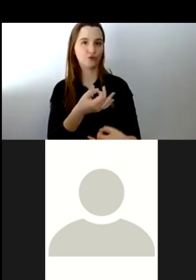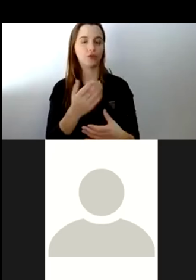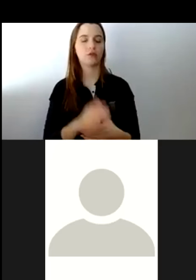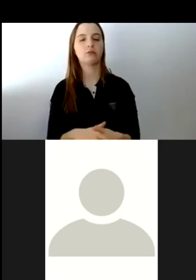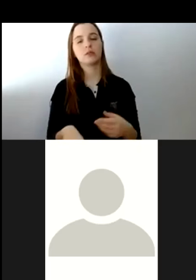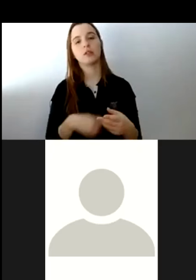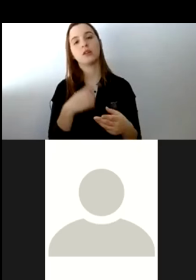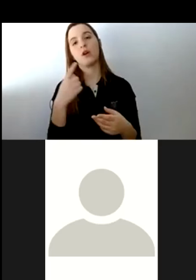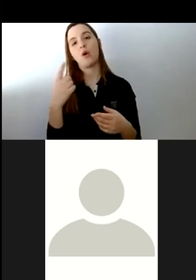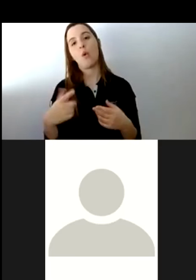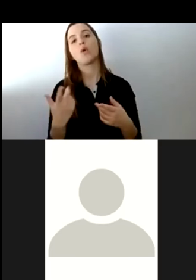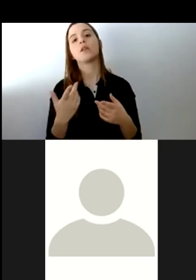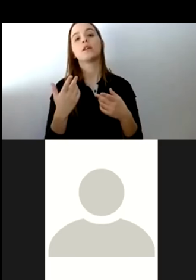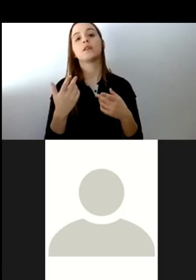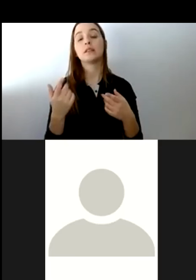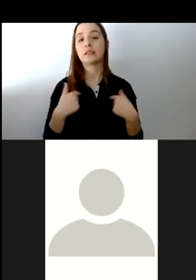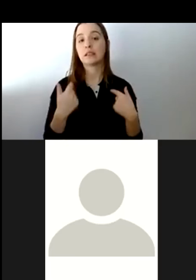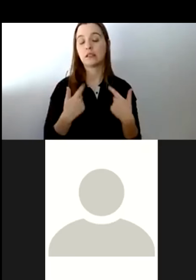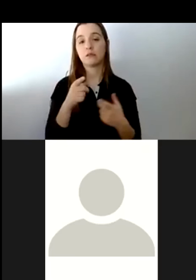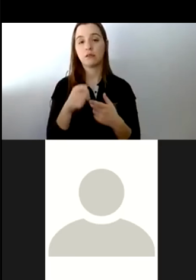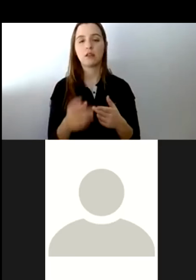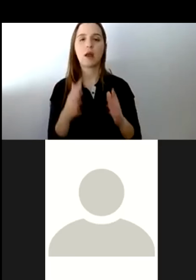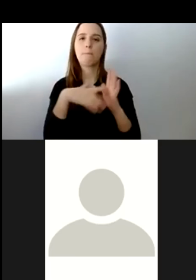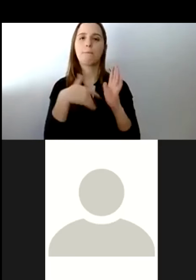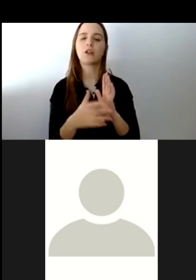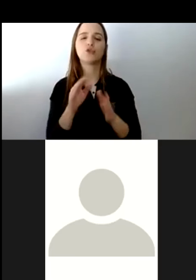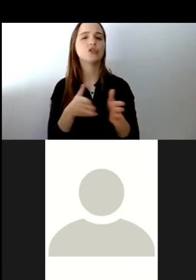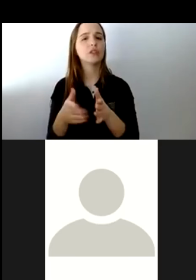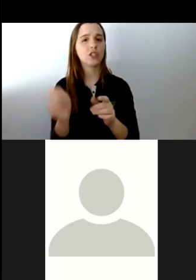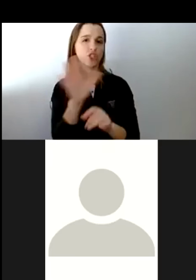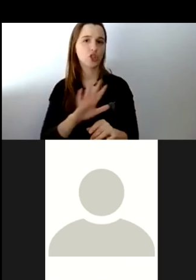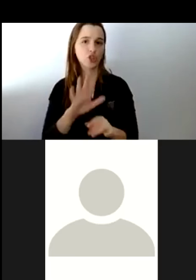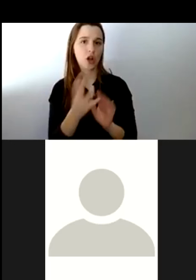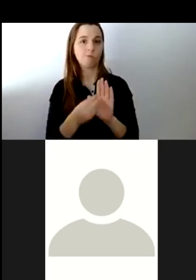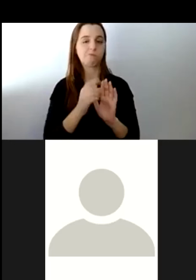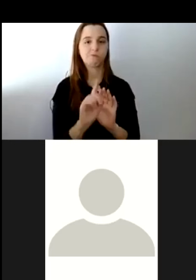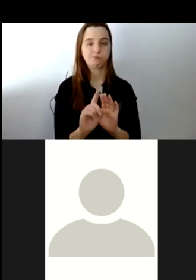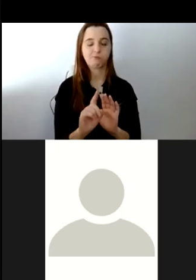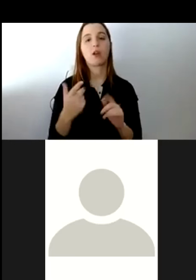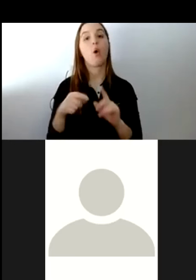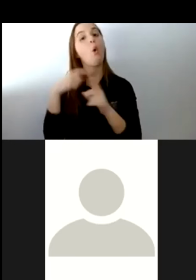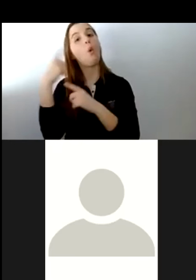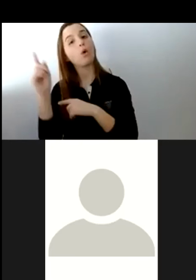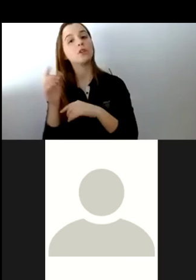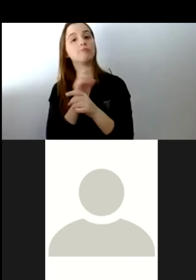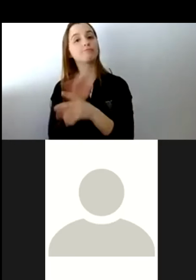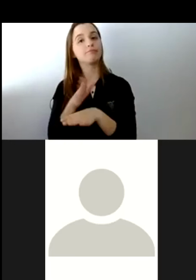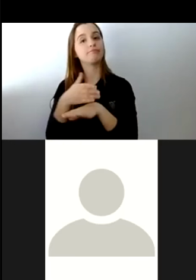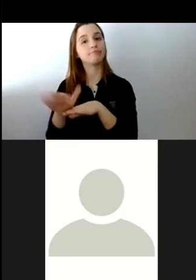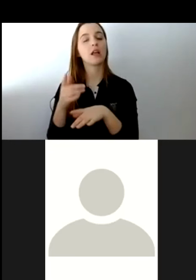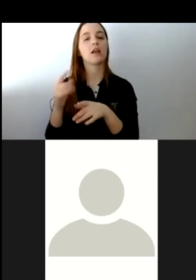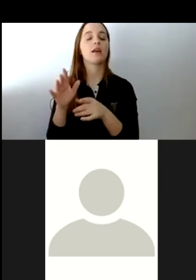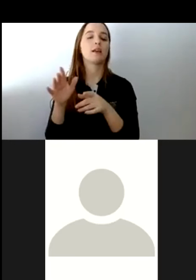Relativamente a outras iniciativas não incluídas nos planos ou estratégias nacionais, ou seja, outras iniciativas públicas e privadas para a recolha de